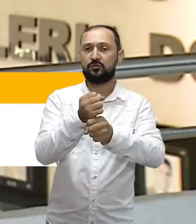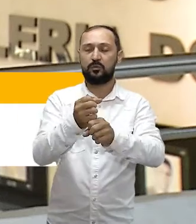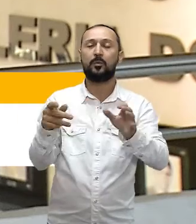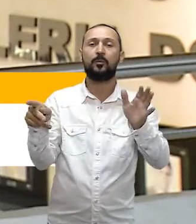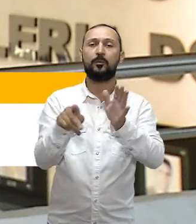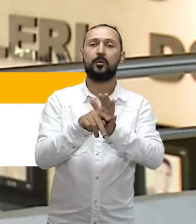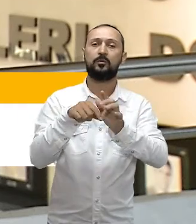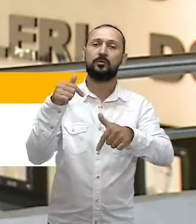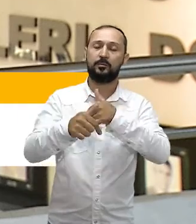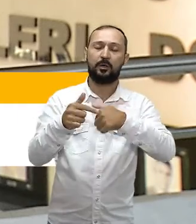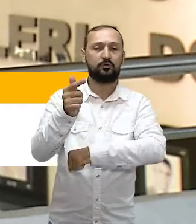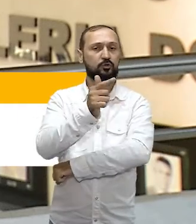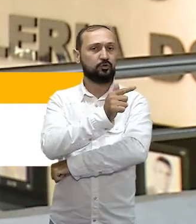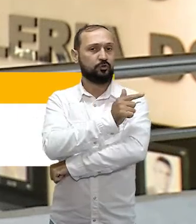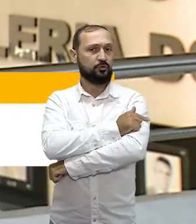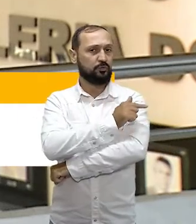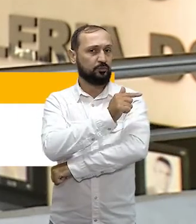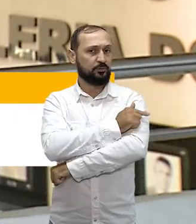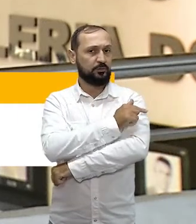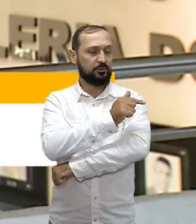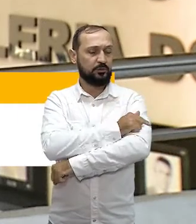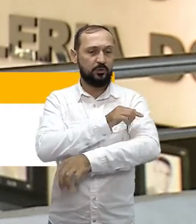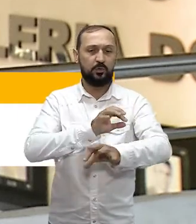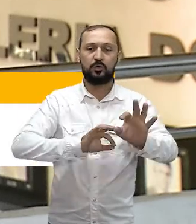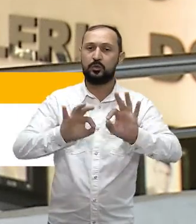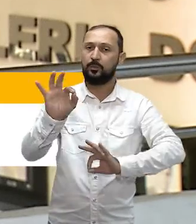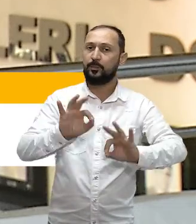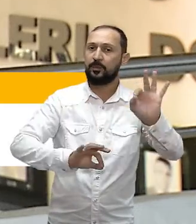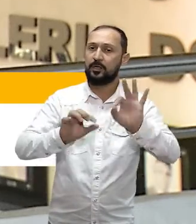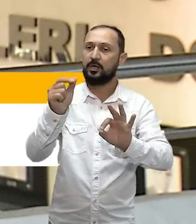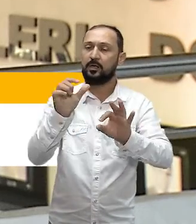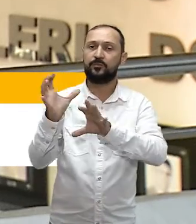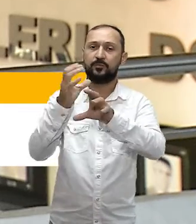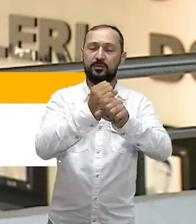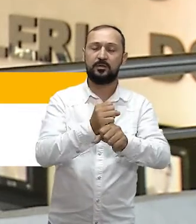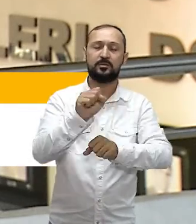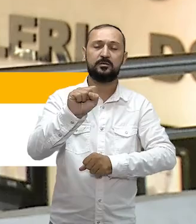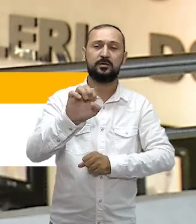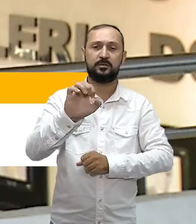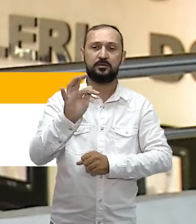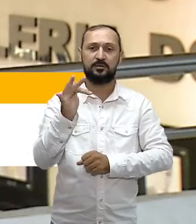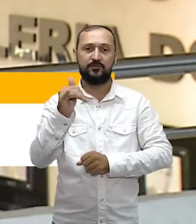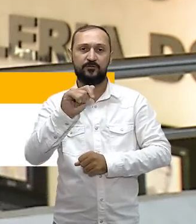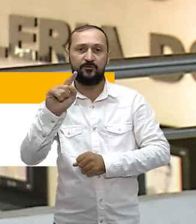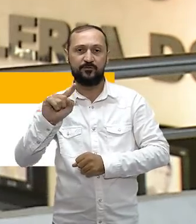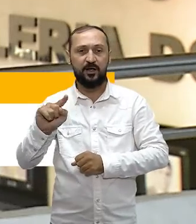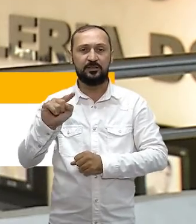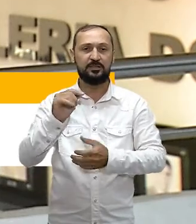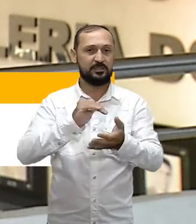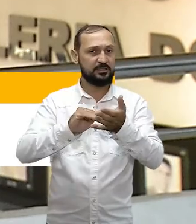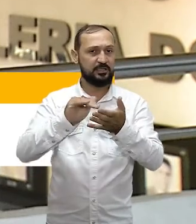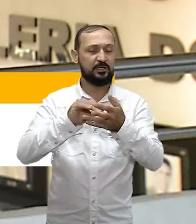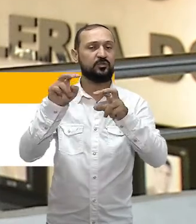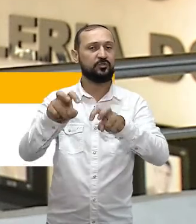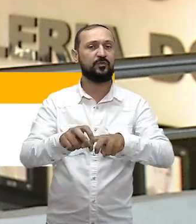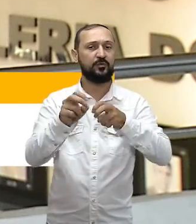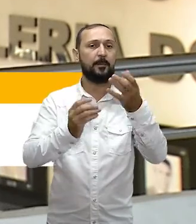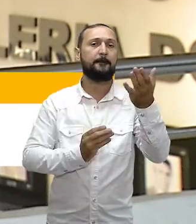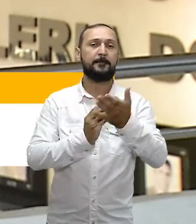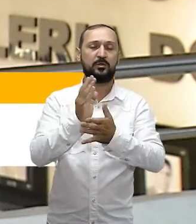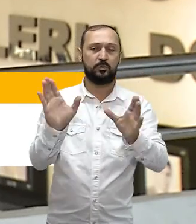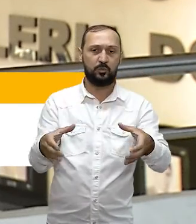confiança privativas da carreira de gestão de planejamento e orçamento na a